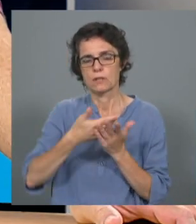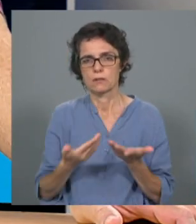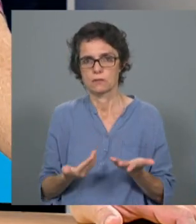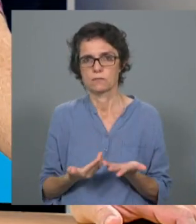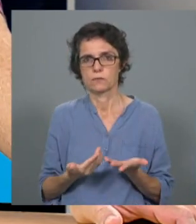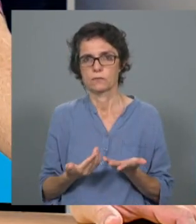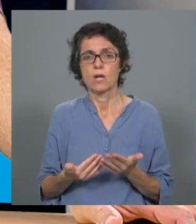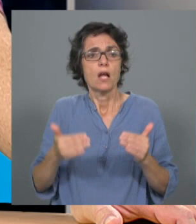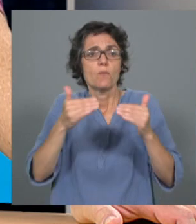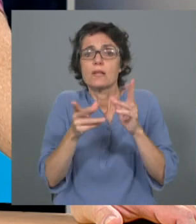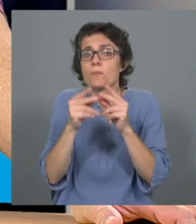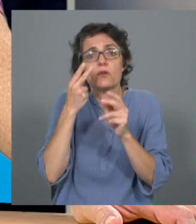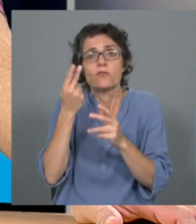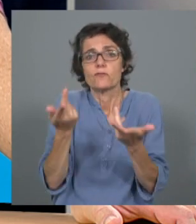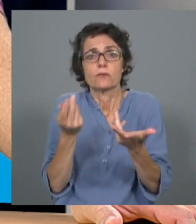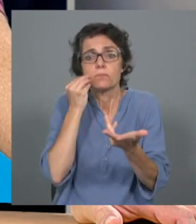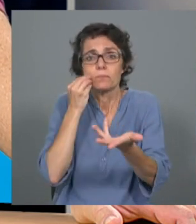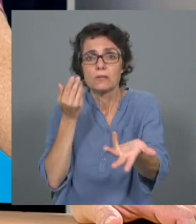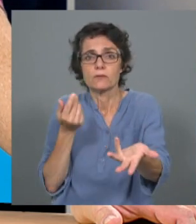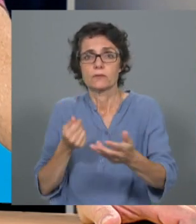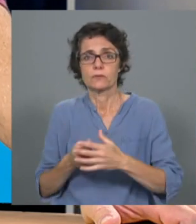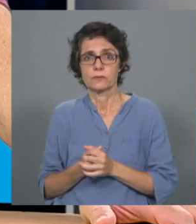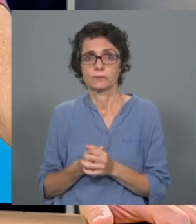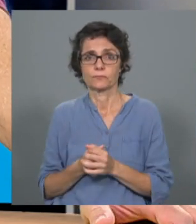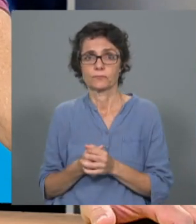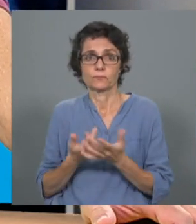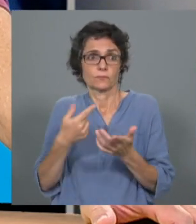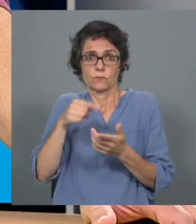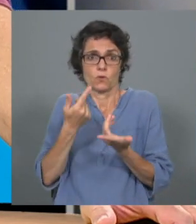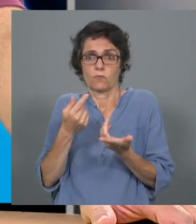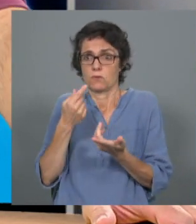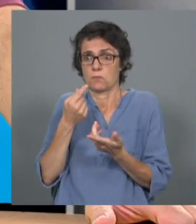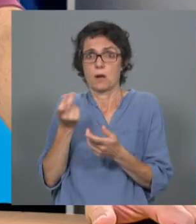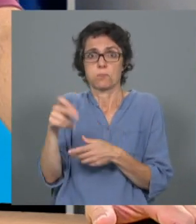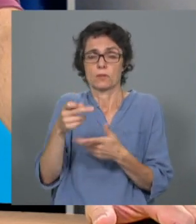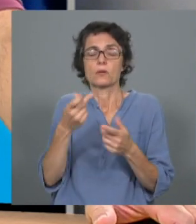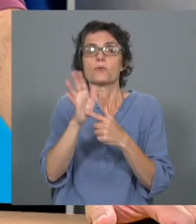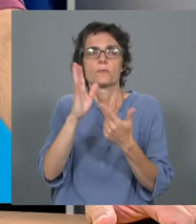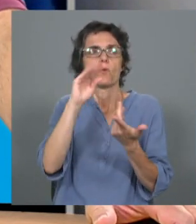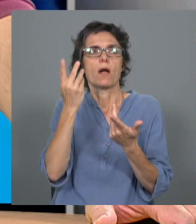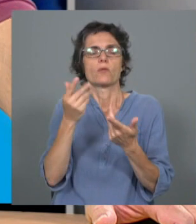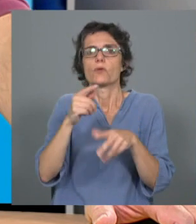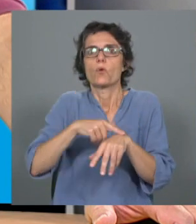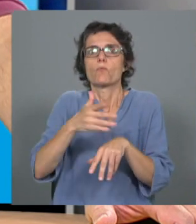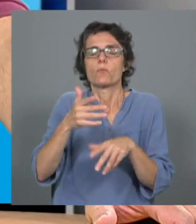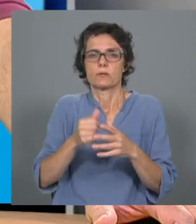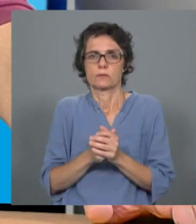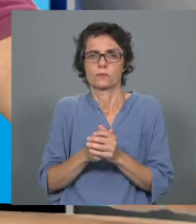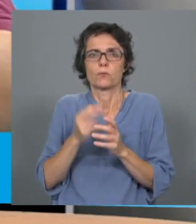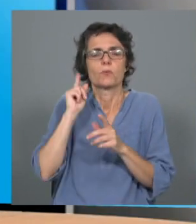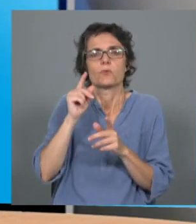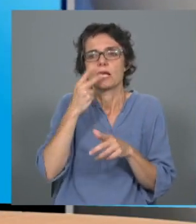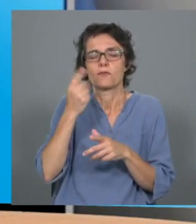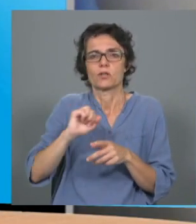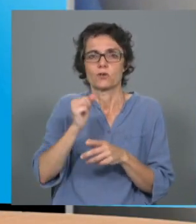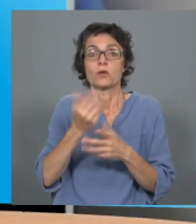vida e ou vai ter uma coisa importante e se quer confessar. Por exemplo, os noivos antes do casamento confessam-se,